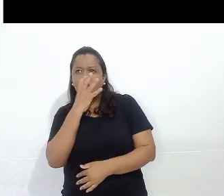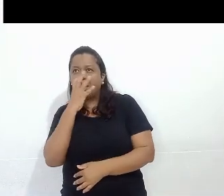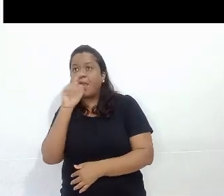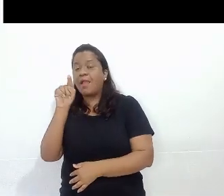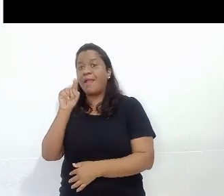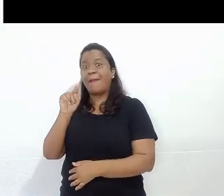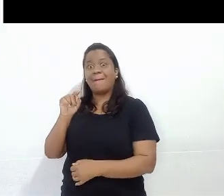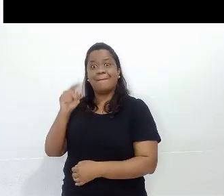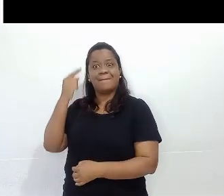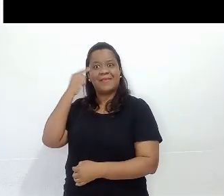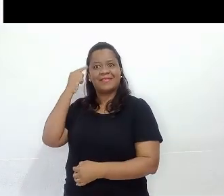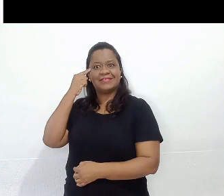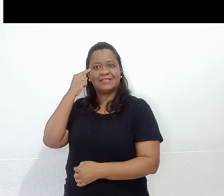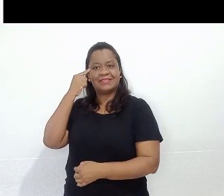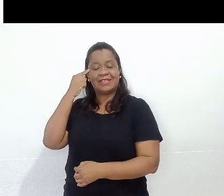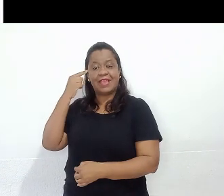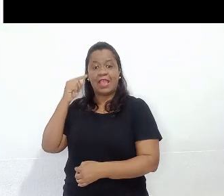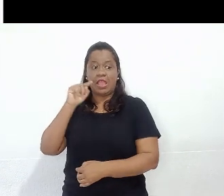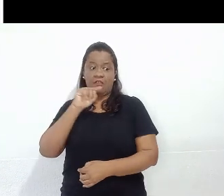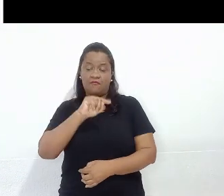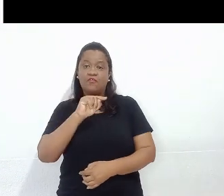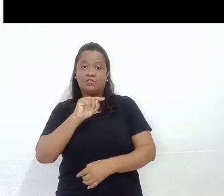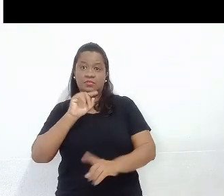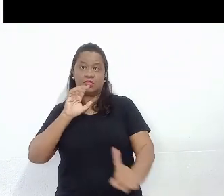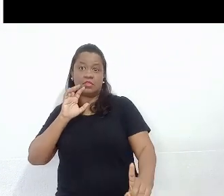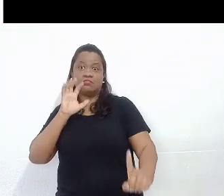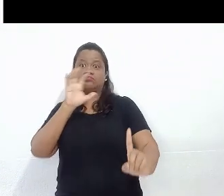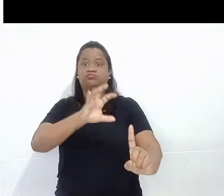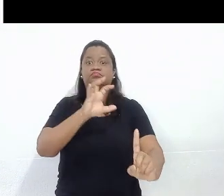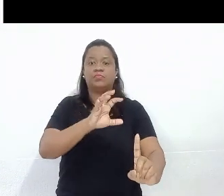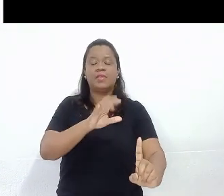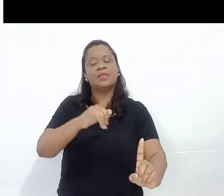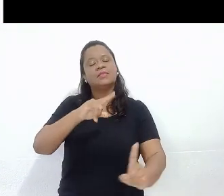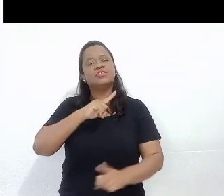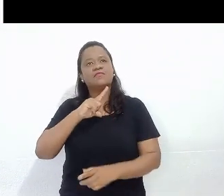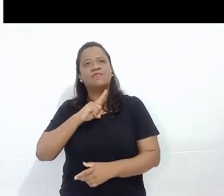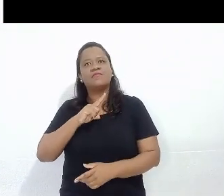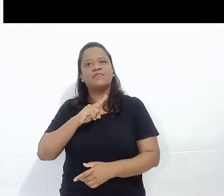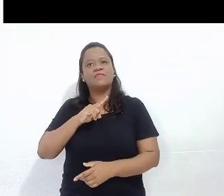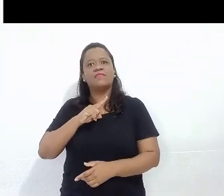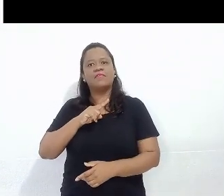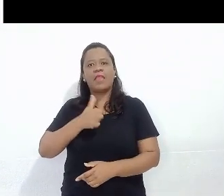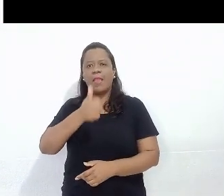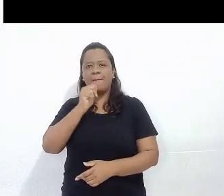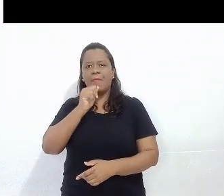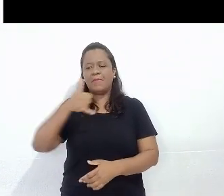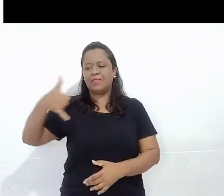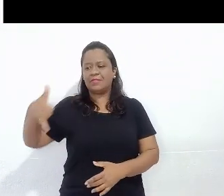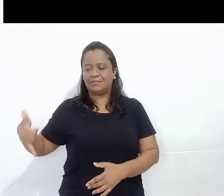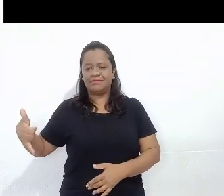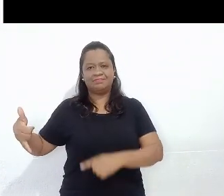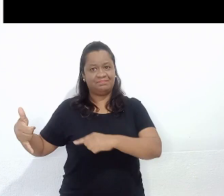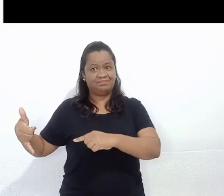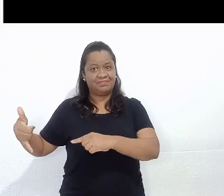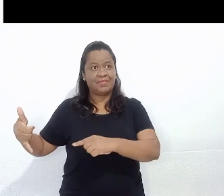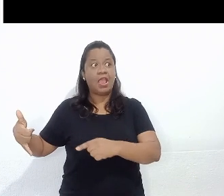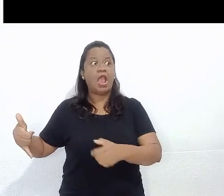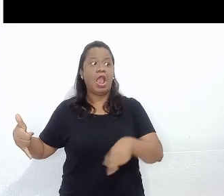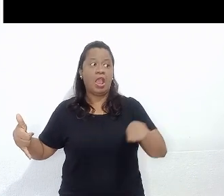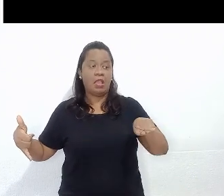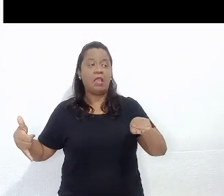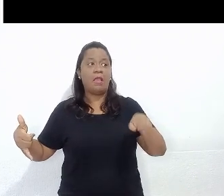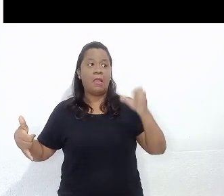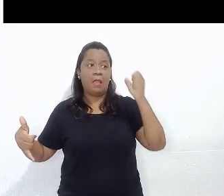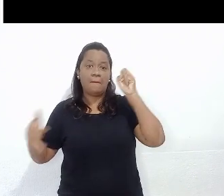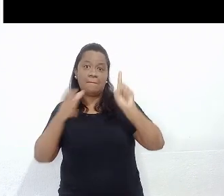quer que ele pense. Tá? Se tiver uma garrafa de bebida, ele vai imaginar coisas. Esse personagem bebeu na noite passada, será que ele bebe